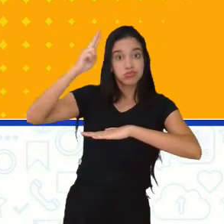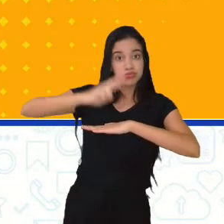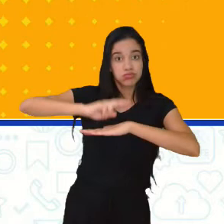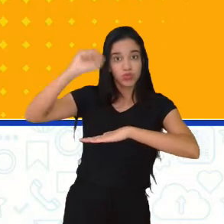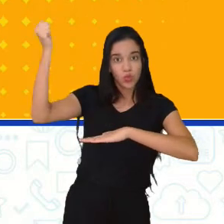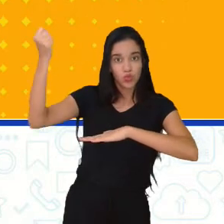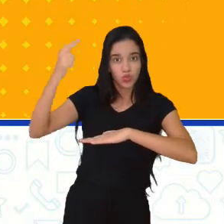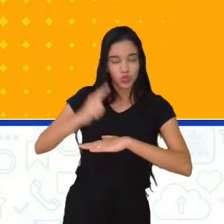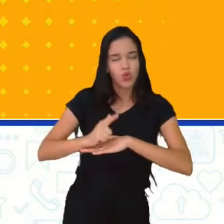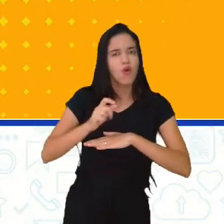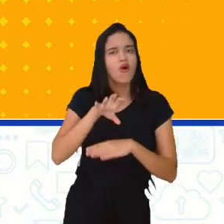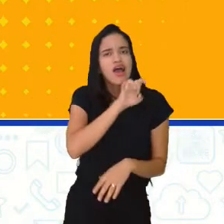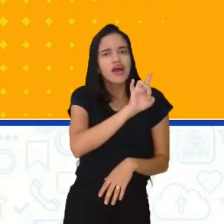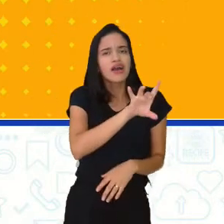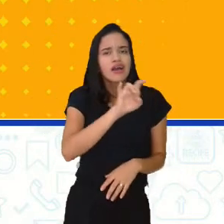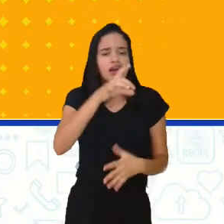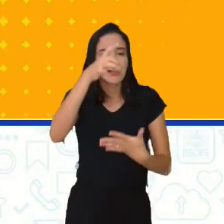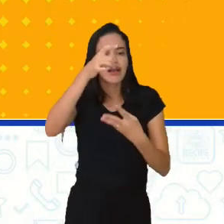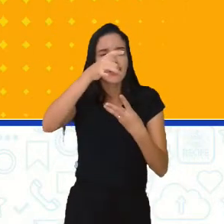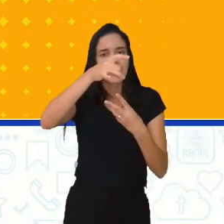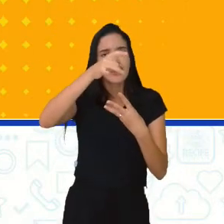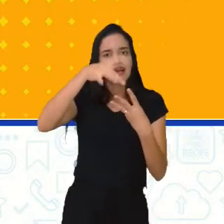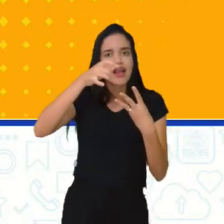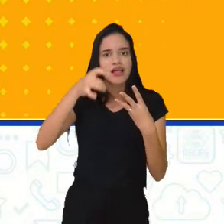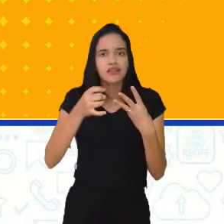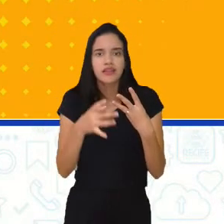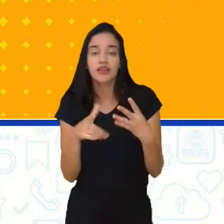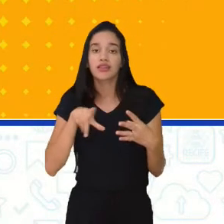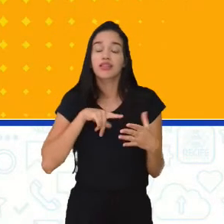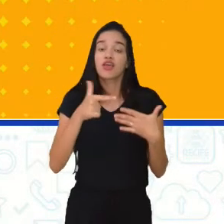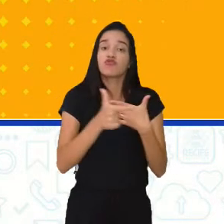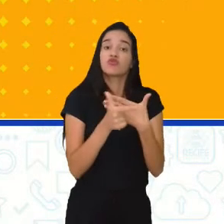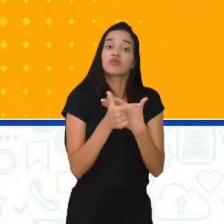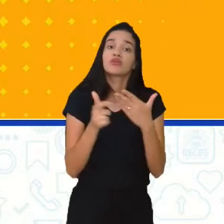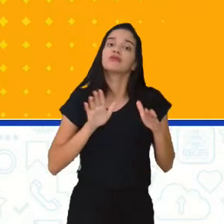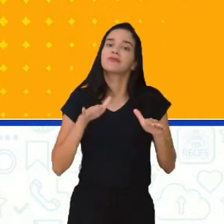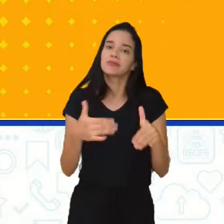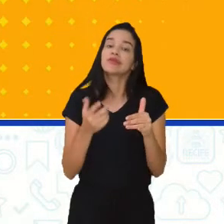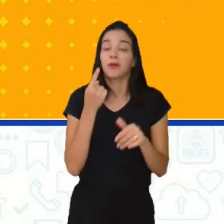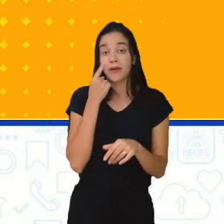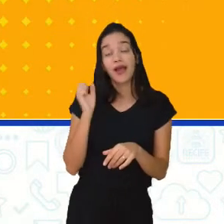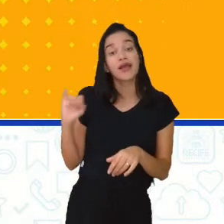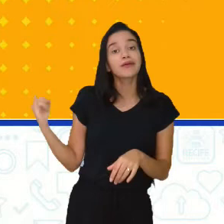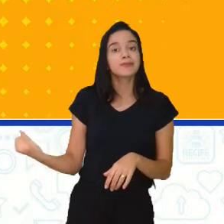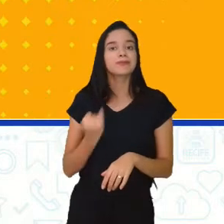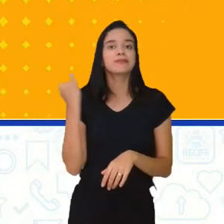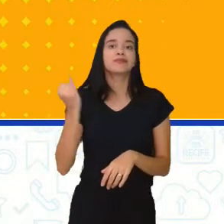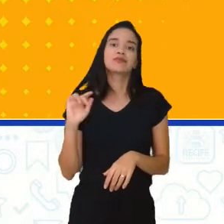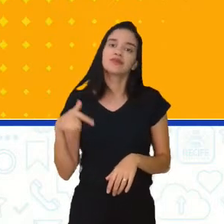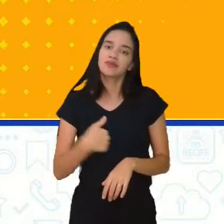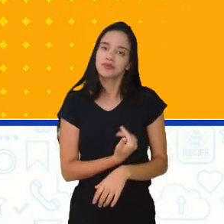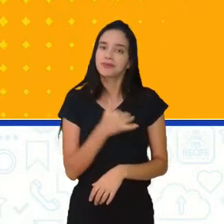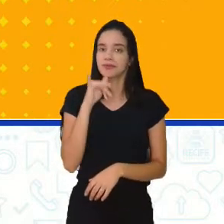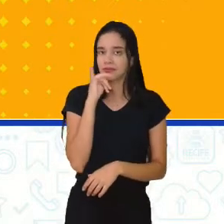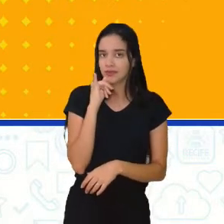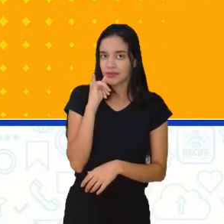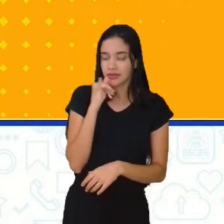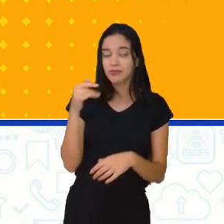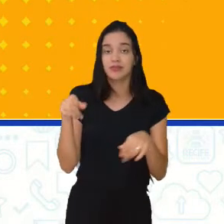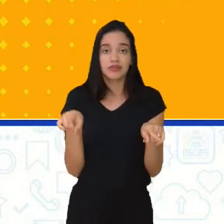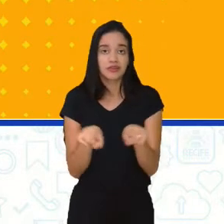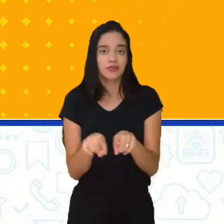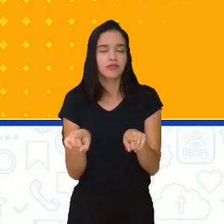Sol, cada um desses com a sua função específica. É muito importante a gente ver o exemplo e